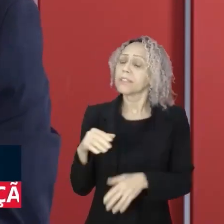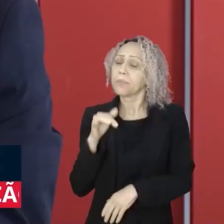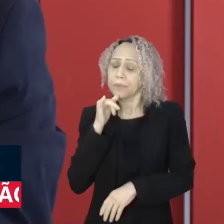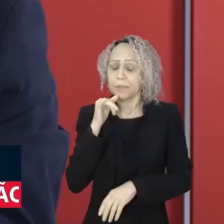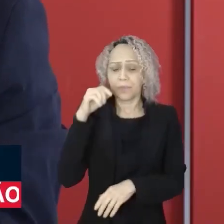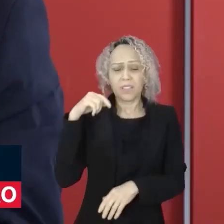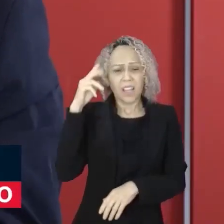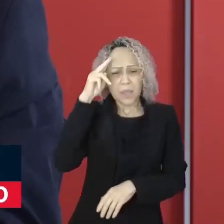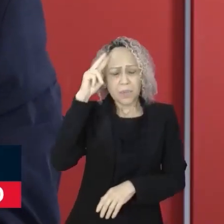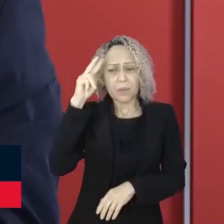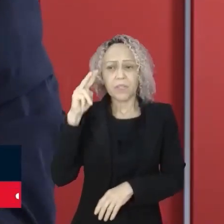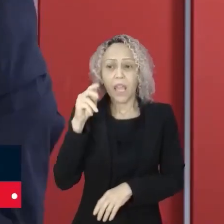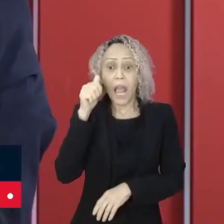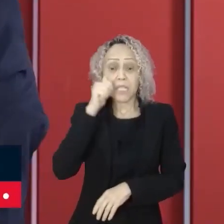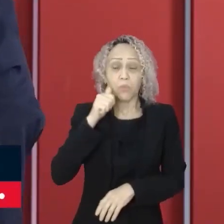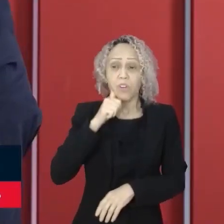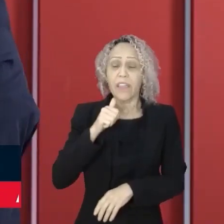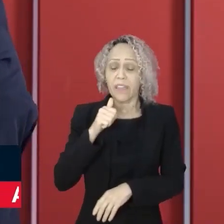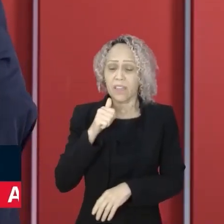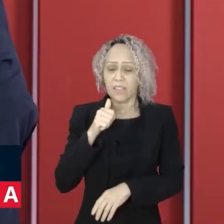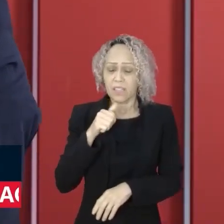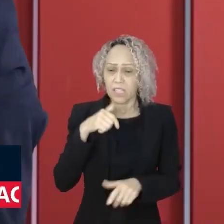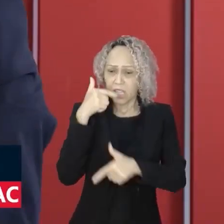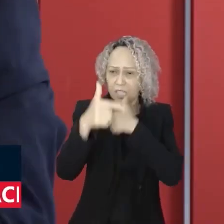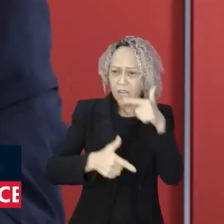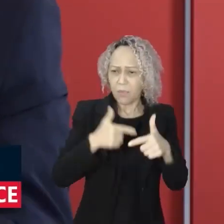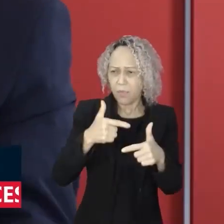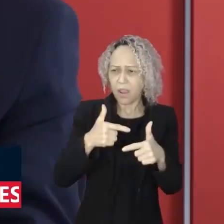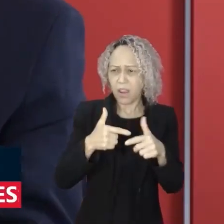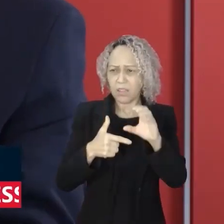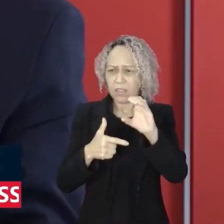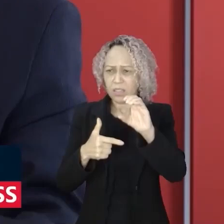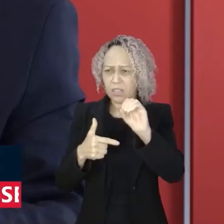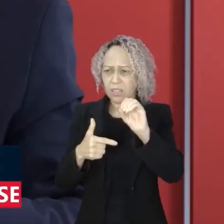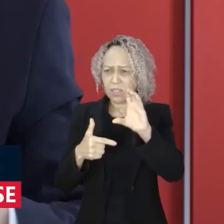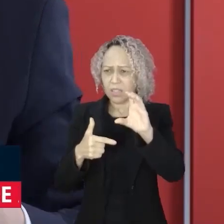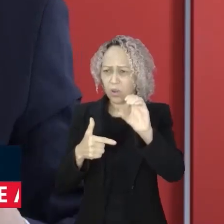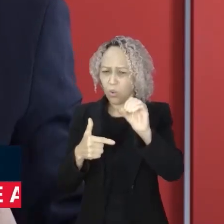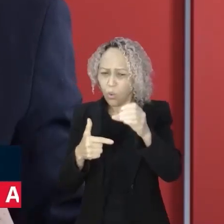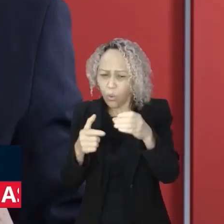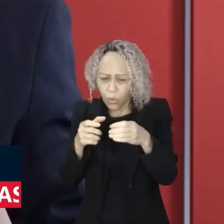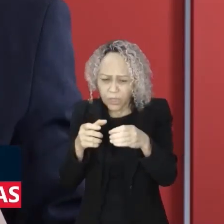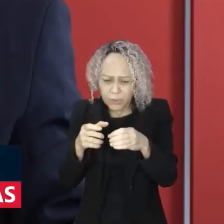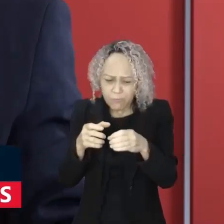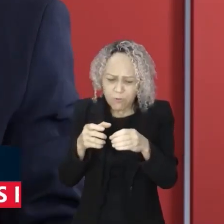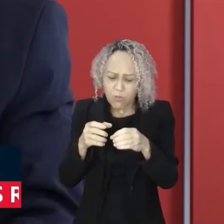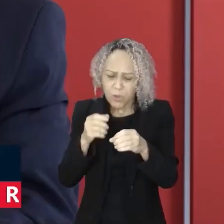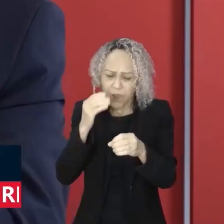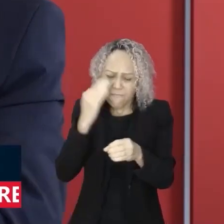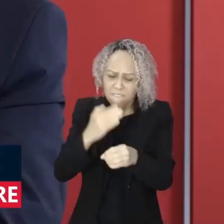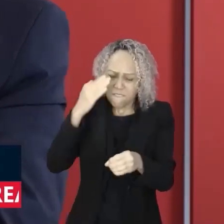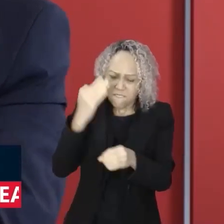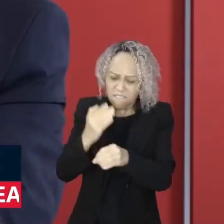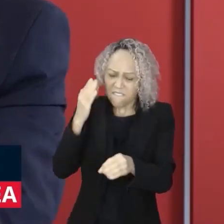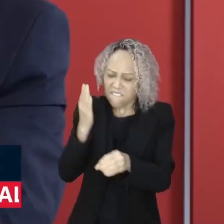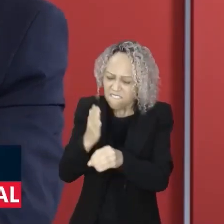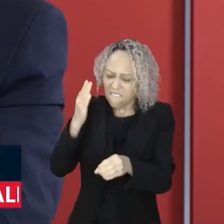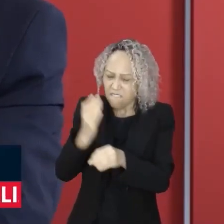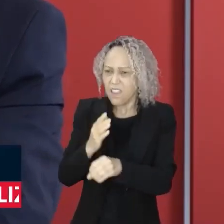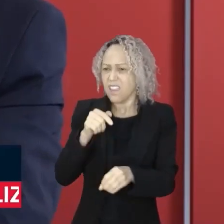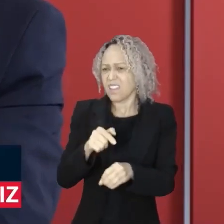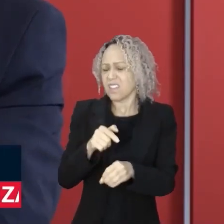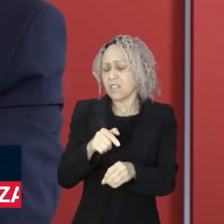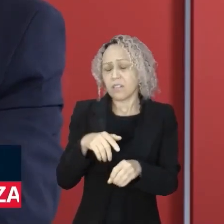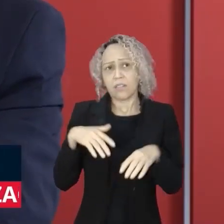sofrendo, e, bom, tem cada vez menos mão de obra, sofre muito, então tem a penosidade do trabalho. Por que não tem uma maquininha ainda